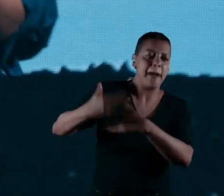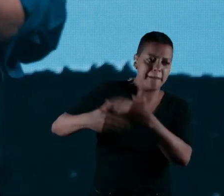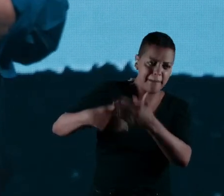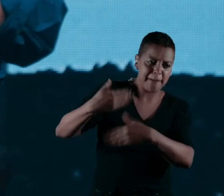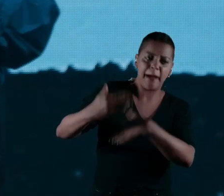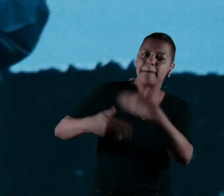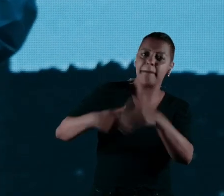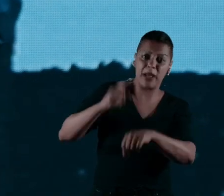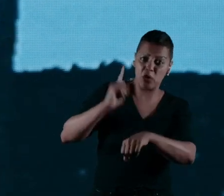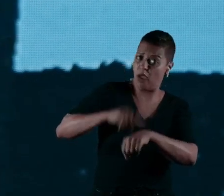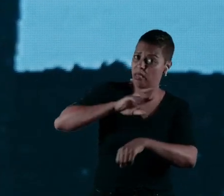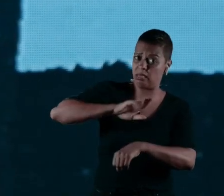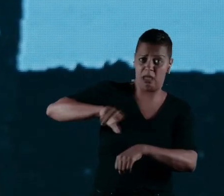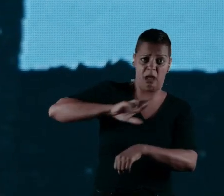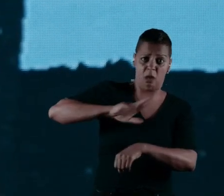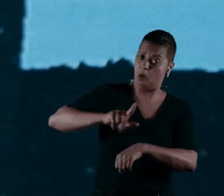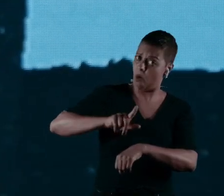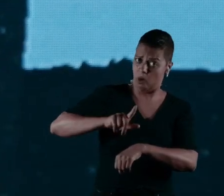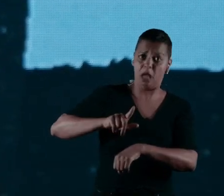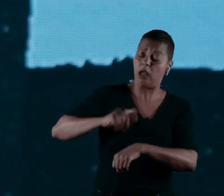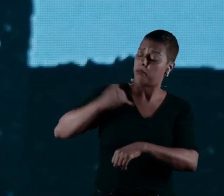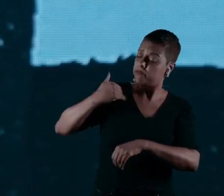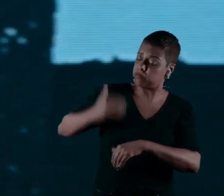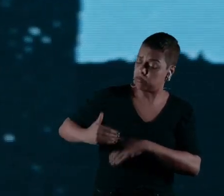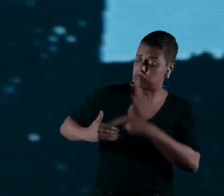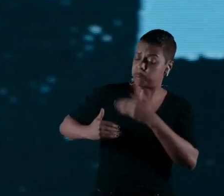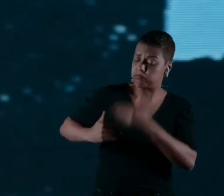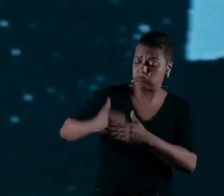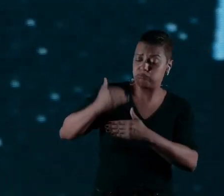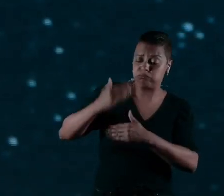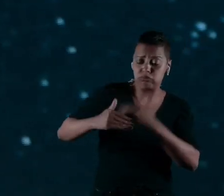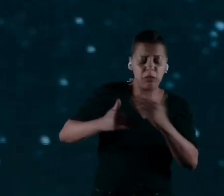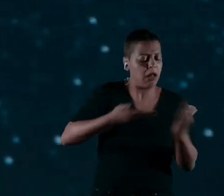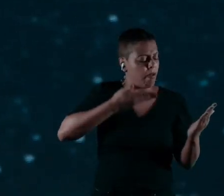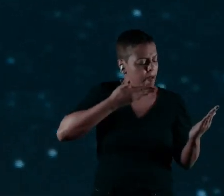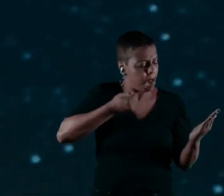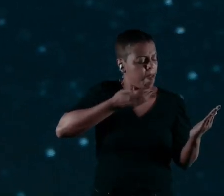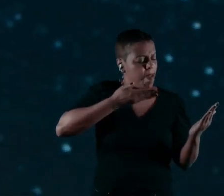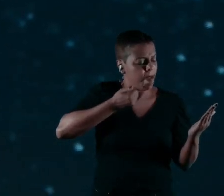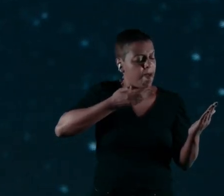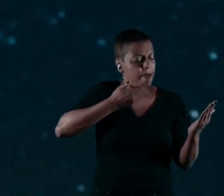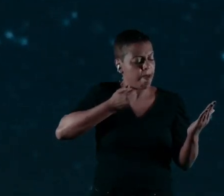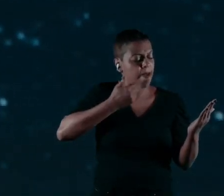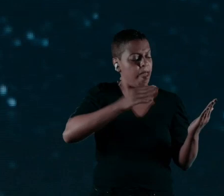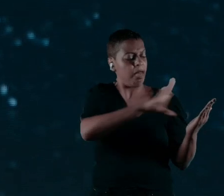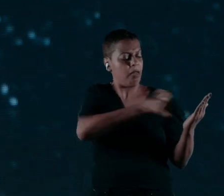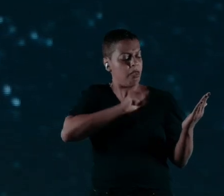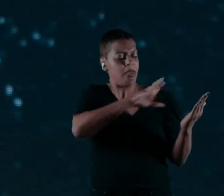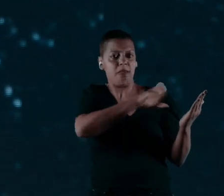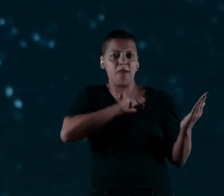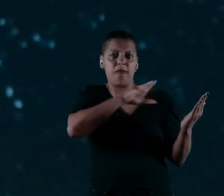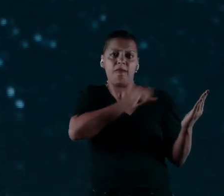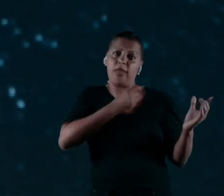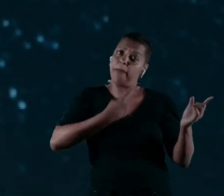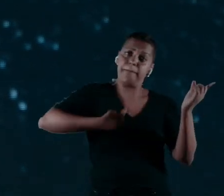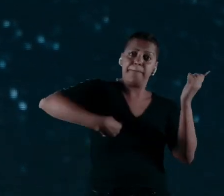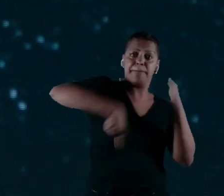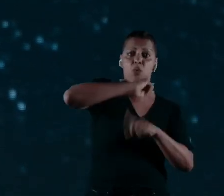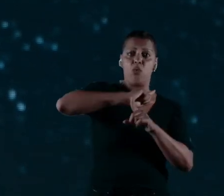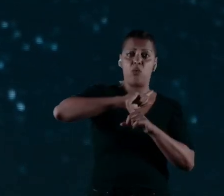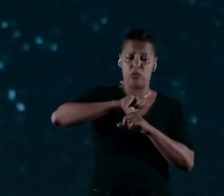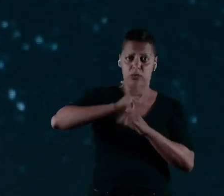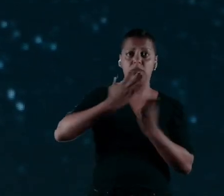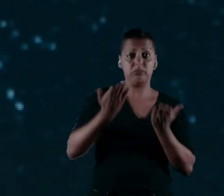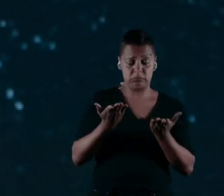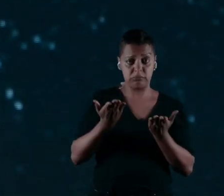processual, ele é paulatino. Ele é gradativo. Então, esse processo também, ele se dá